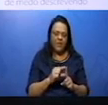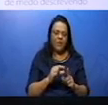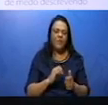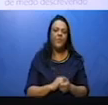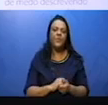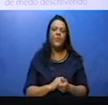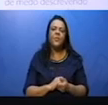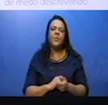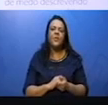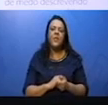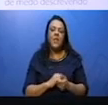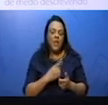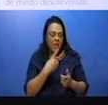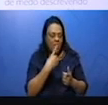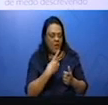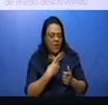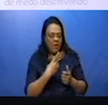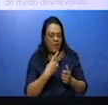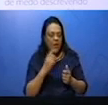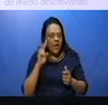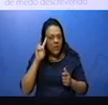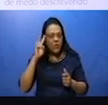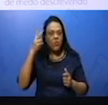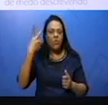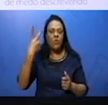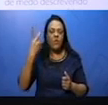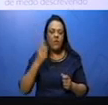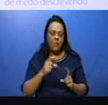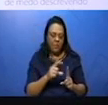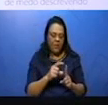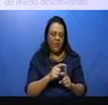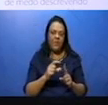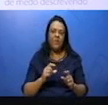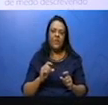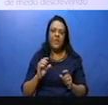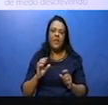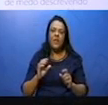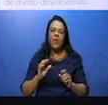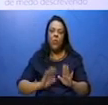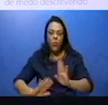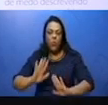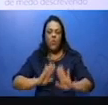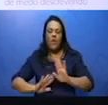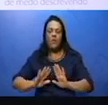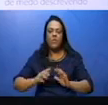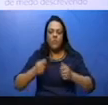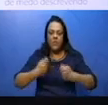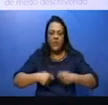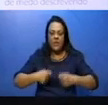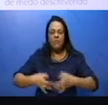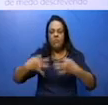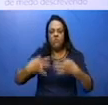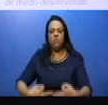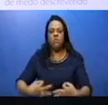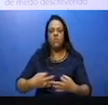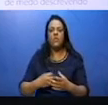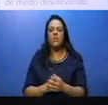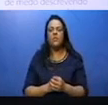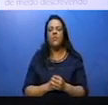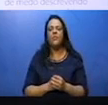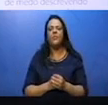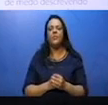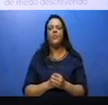dá para vocês criarem uma história, não vou dizer que baseada em fatos reais, porque não é de forma alguma, é uma